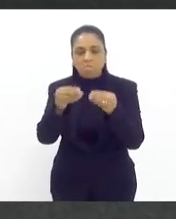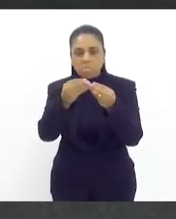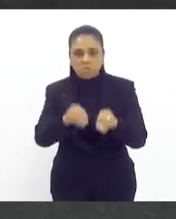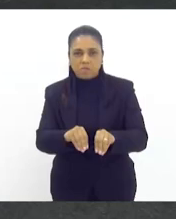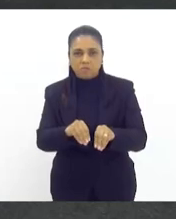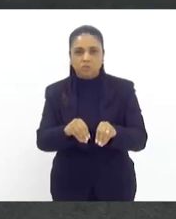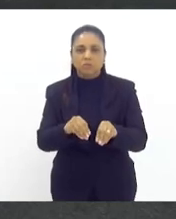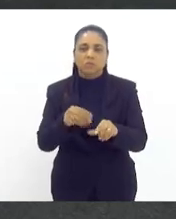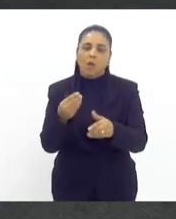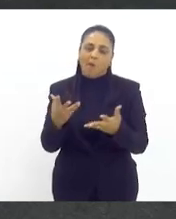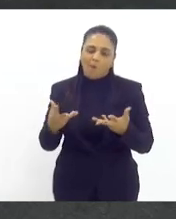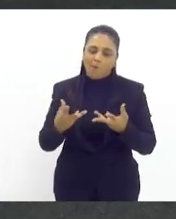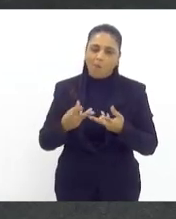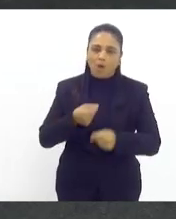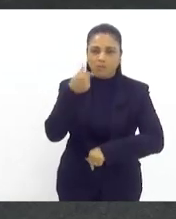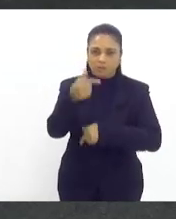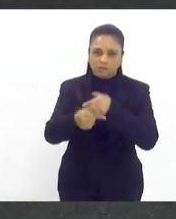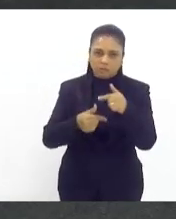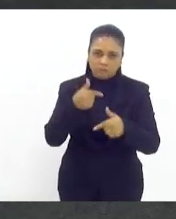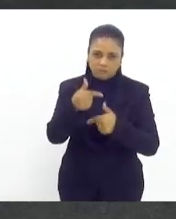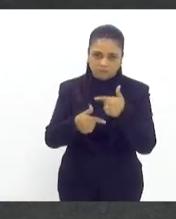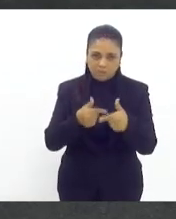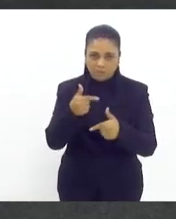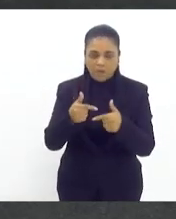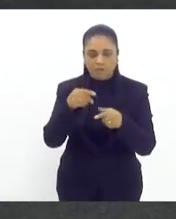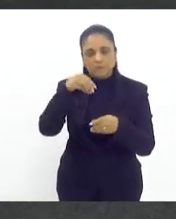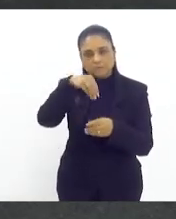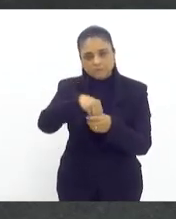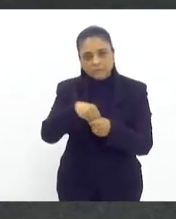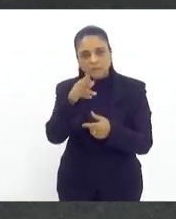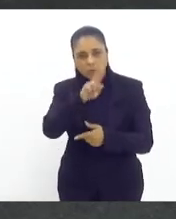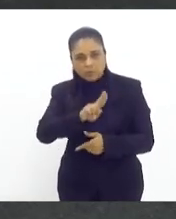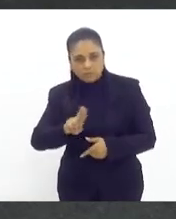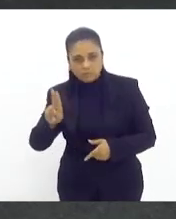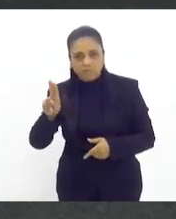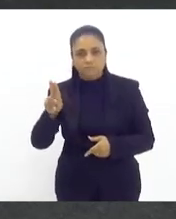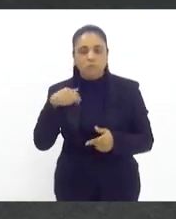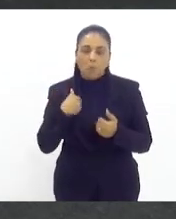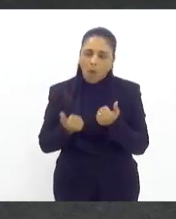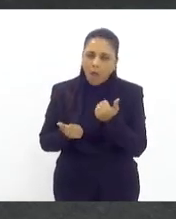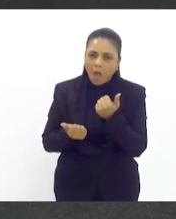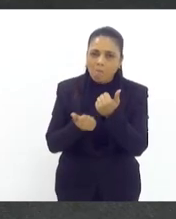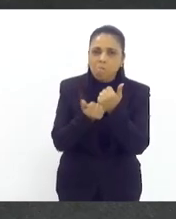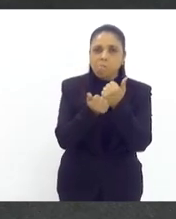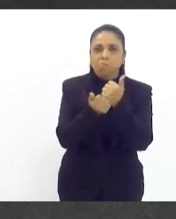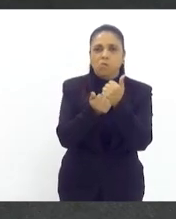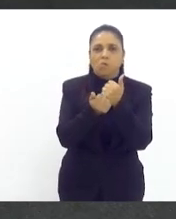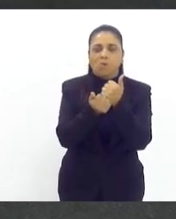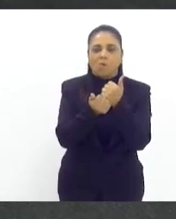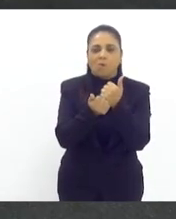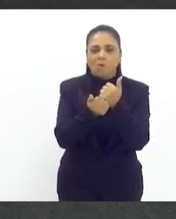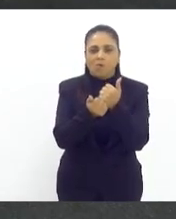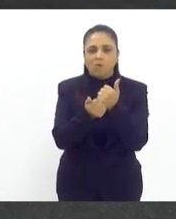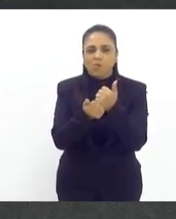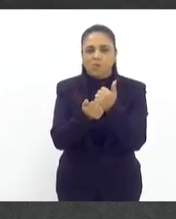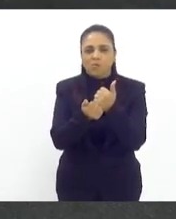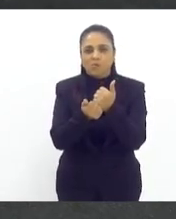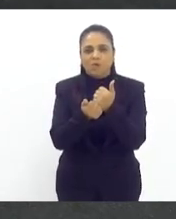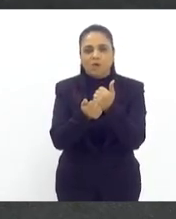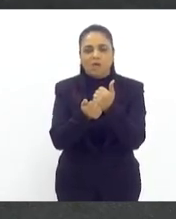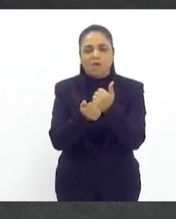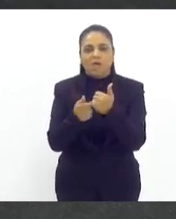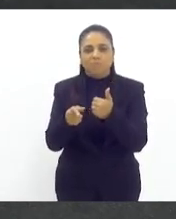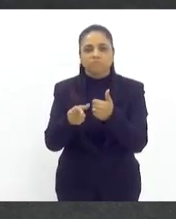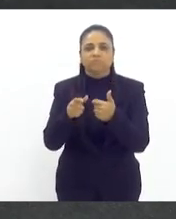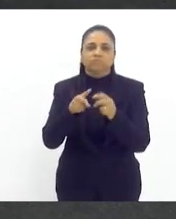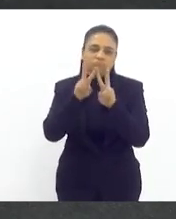e a qualidade de serviço prestado nas universidades então por isso eu apoio demais a causa né levantada pela deputada